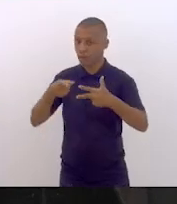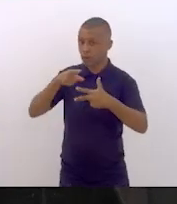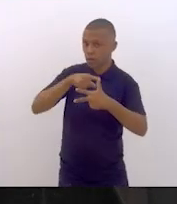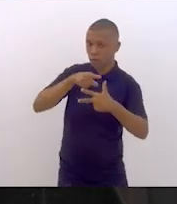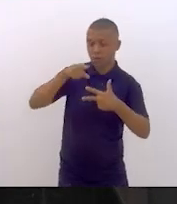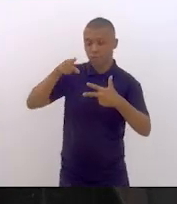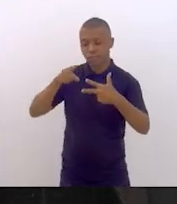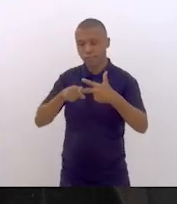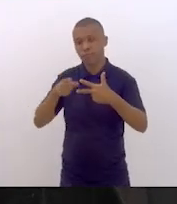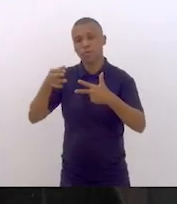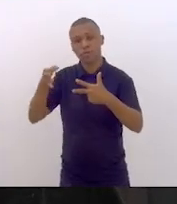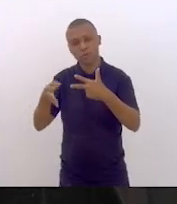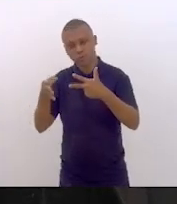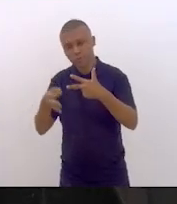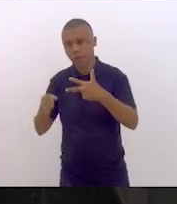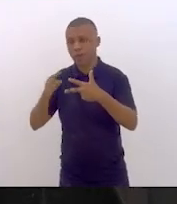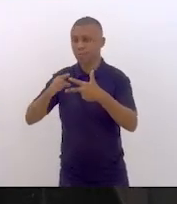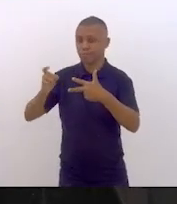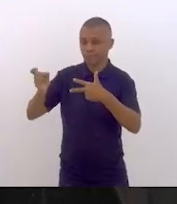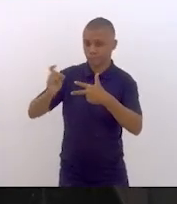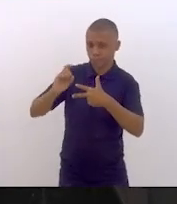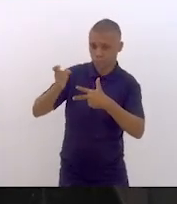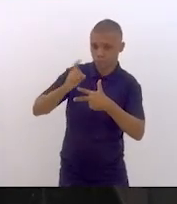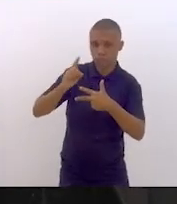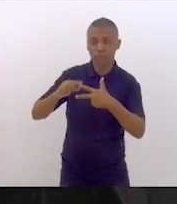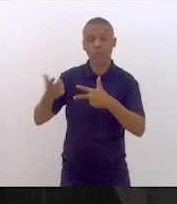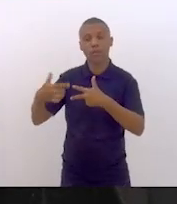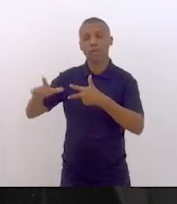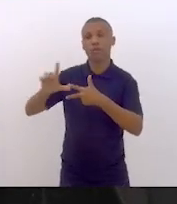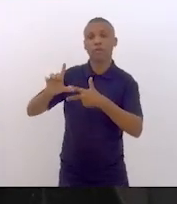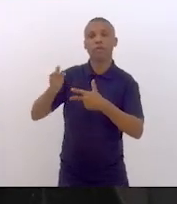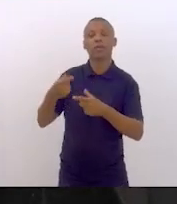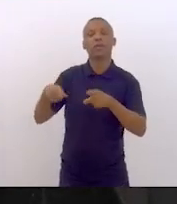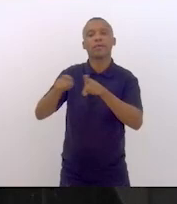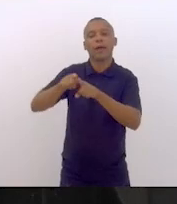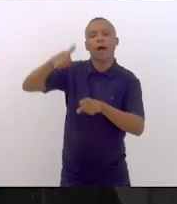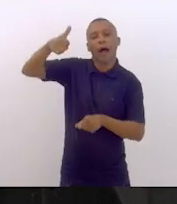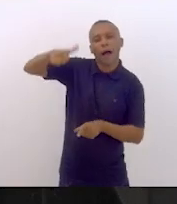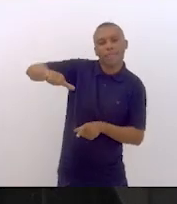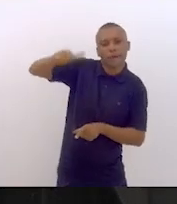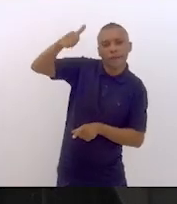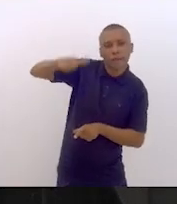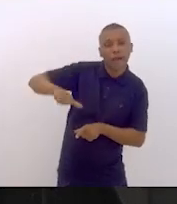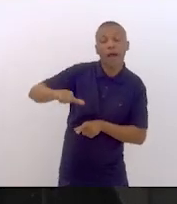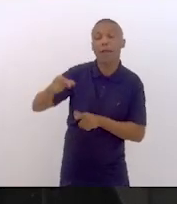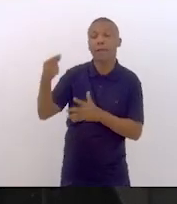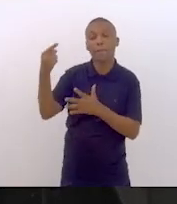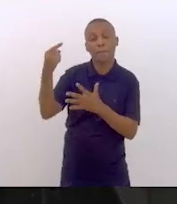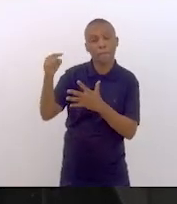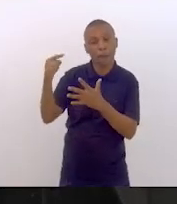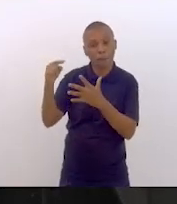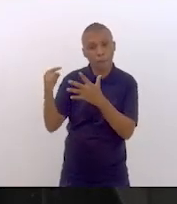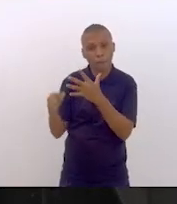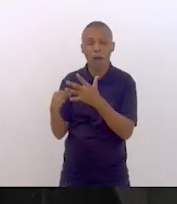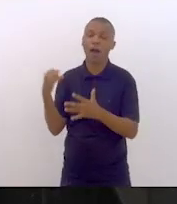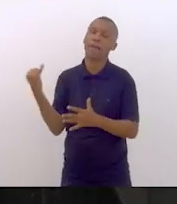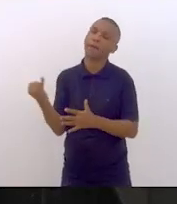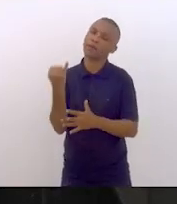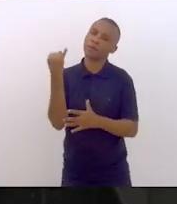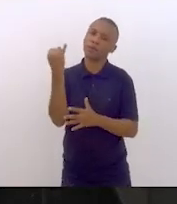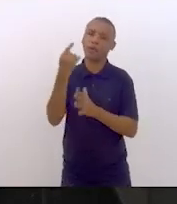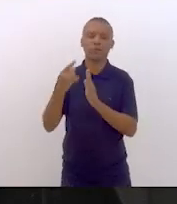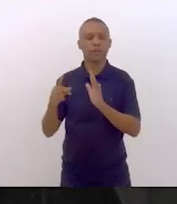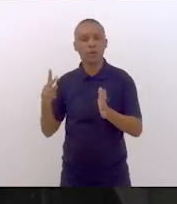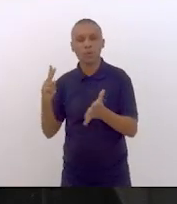de emitir juízo de valores sobre todas as coisas as questões mais relevantes que